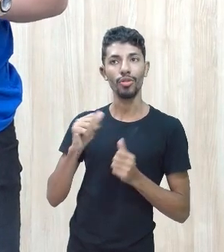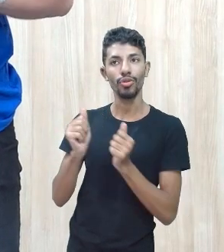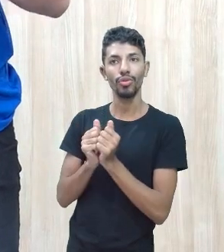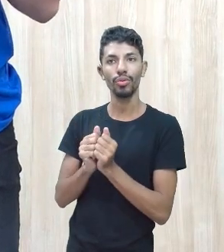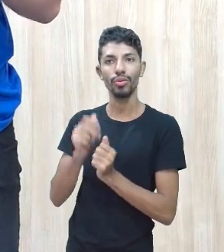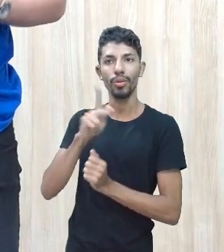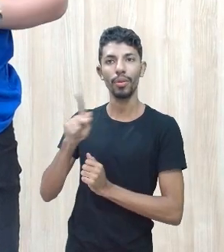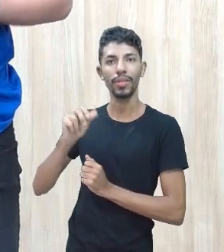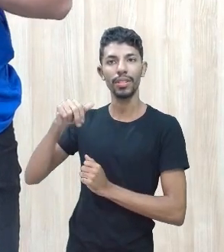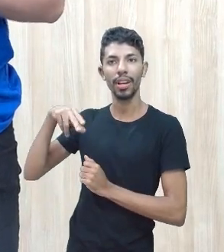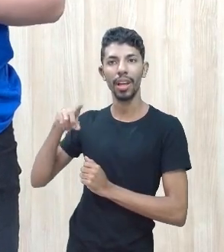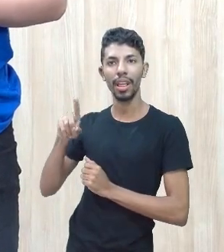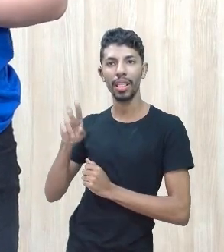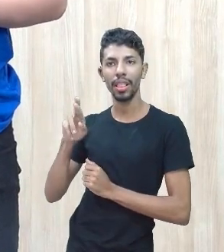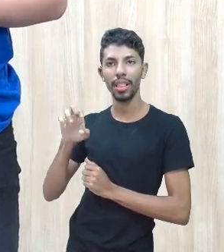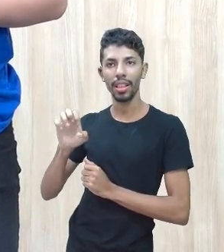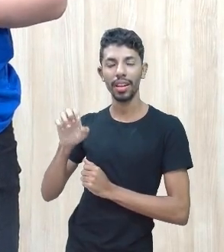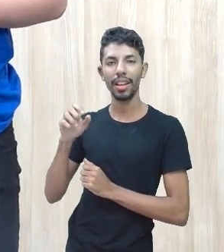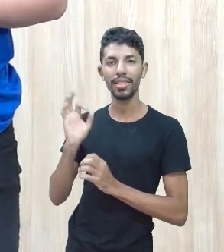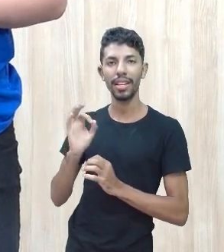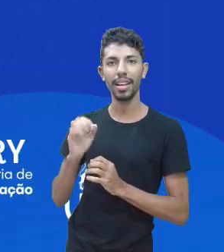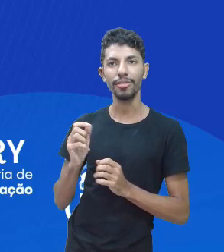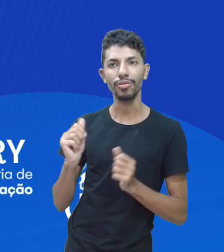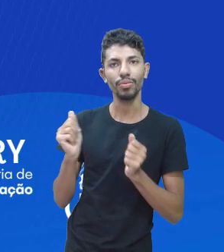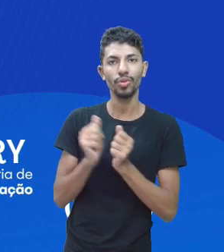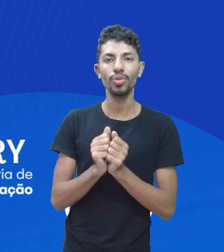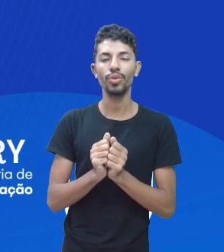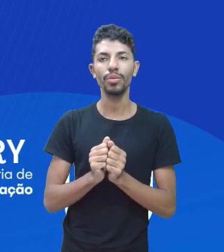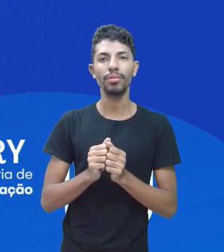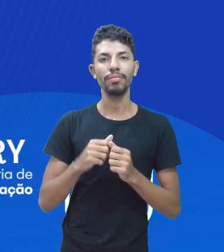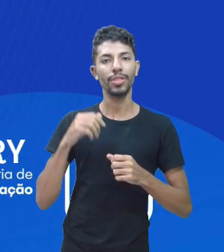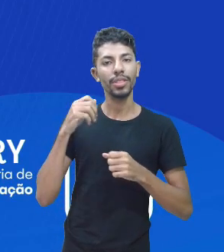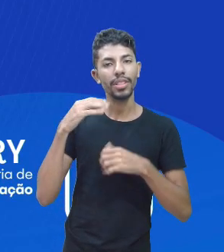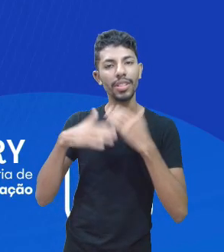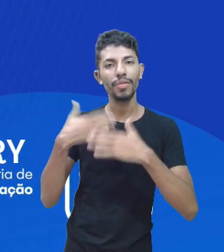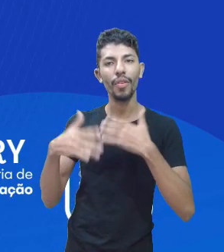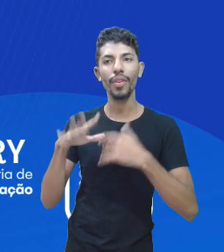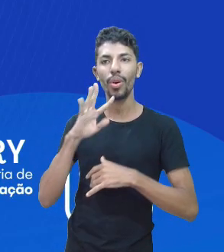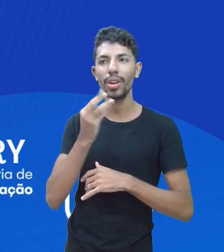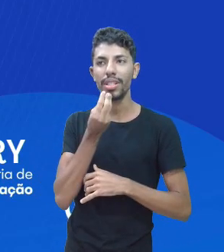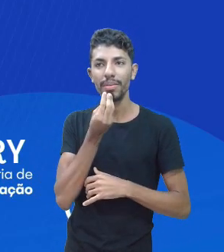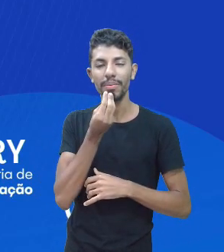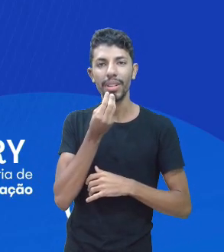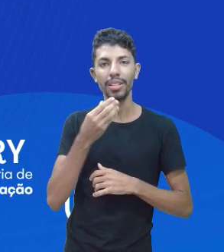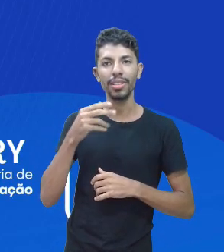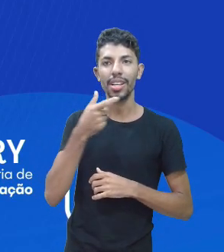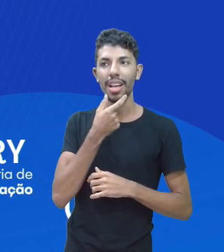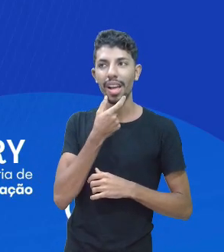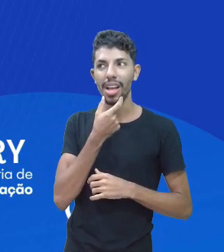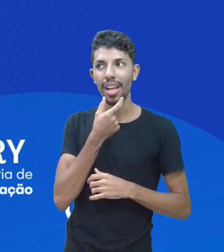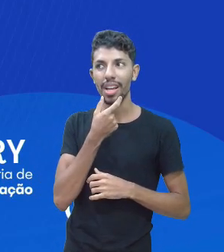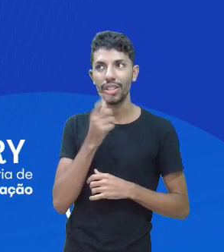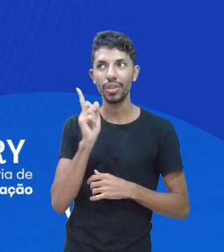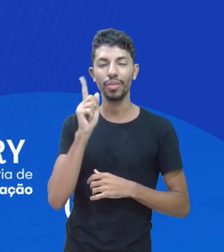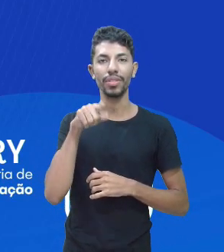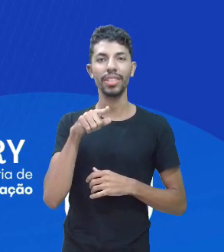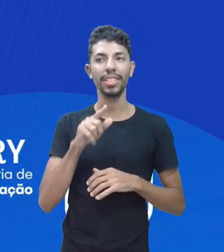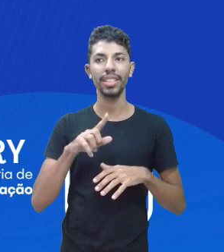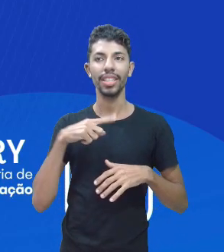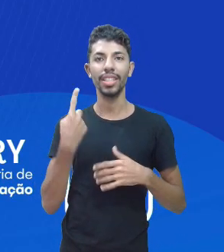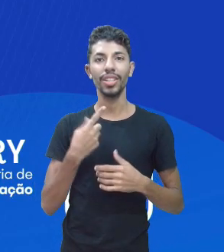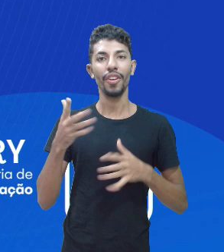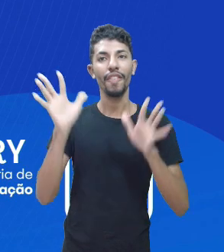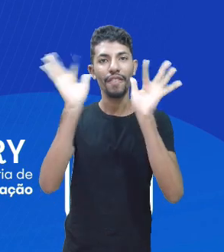preocupação de construir conhecimento da língua inglesa com você e estamos felizes de estar